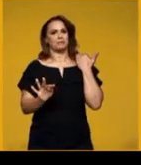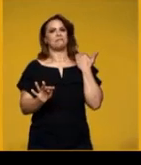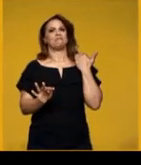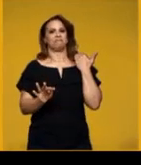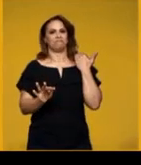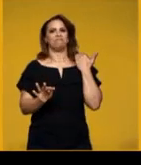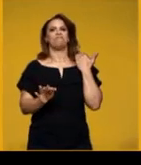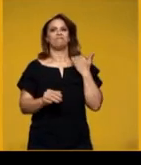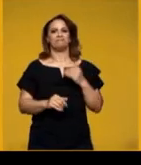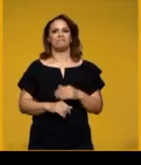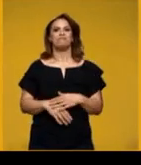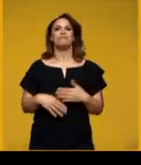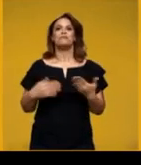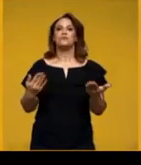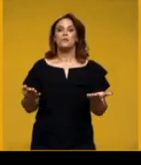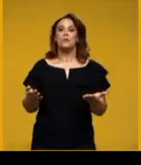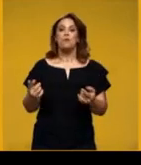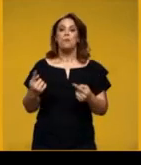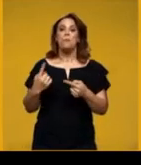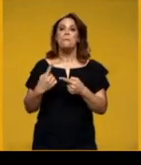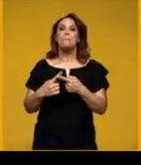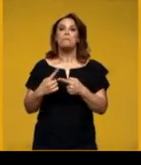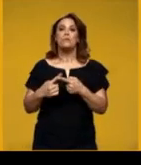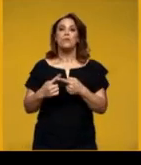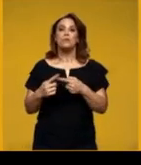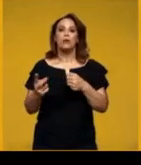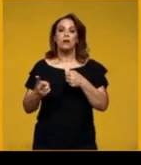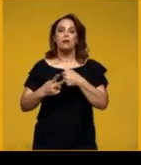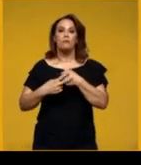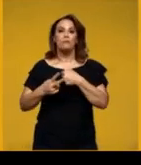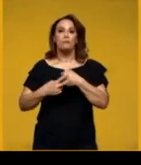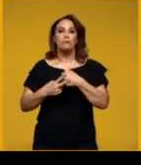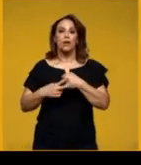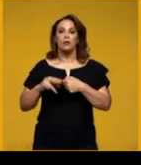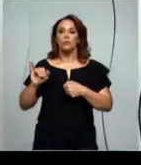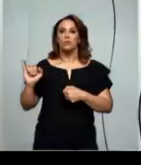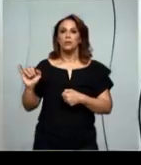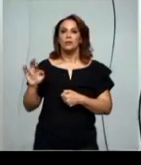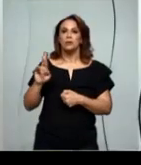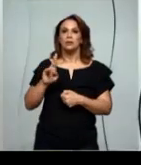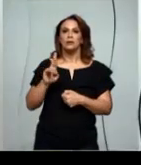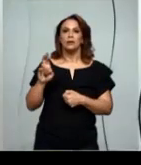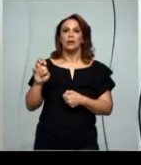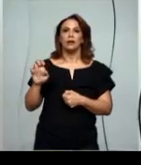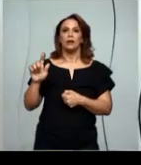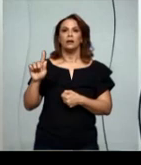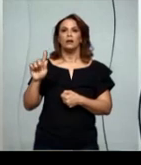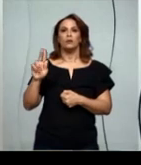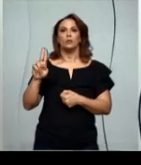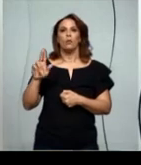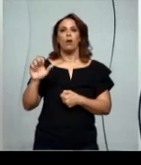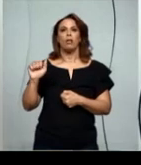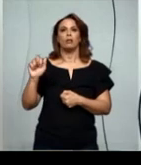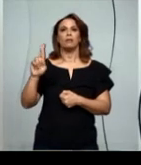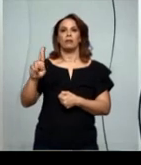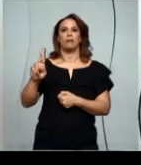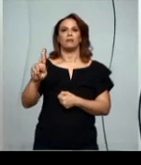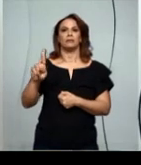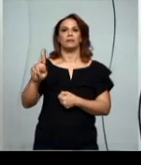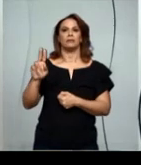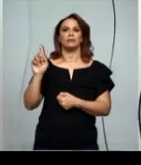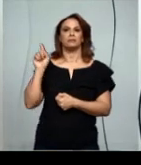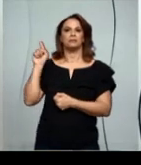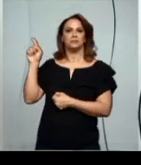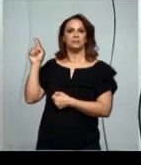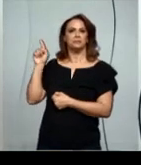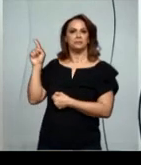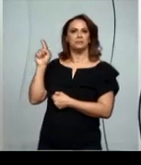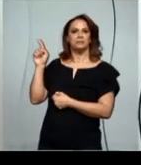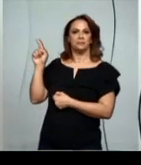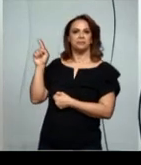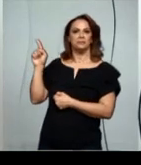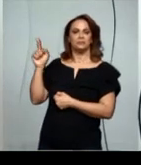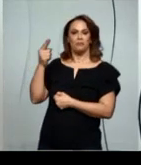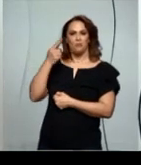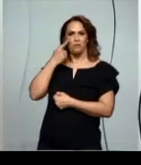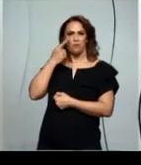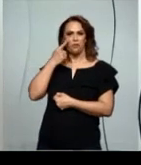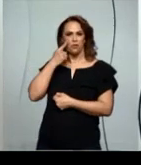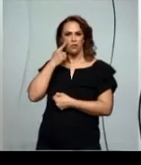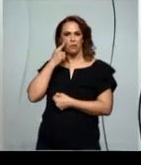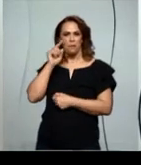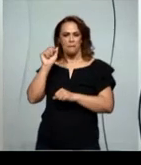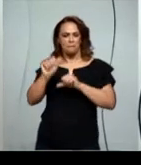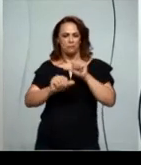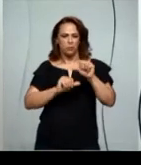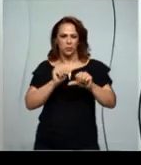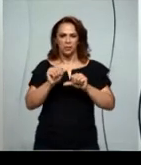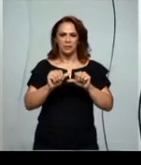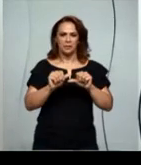verbo irregular. Então, agora você já sabe que o passado do verbo go, ir, como é que fica? Went. Tá bom? Então,